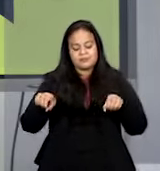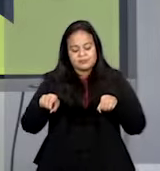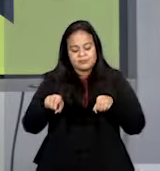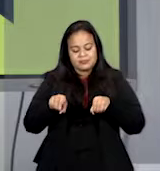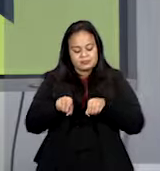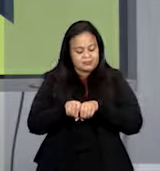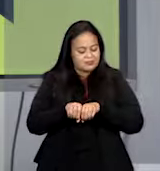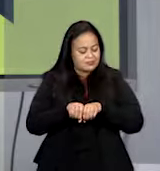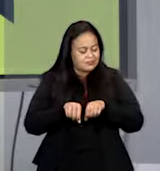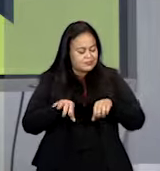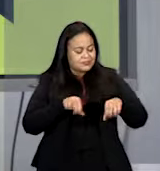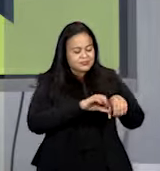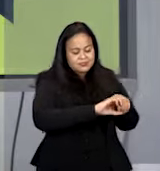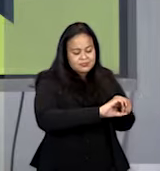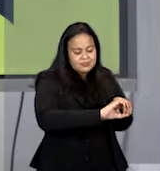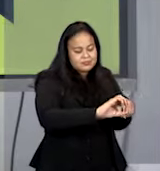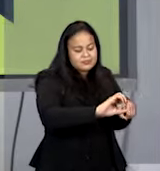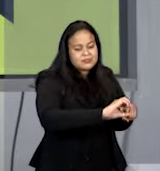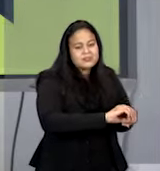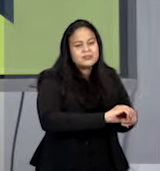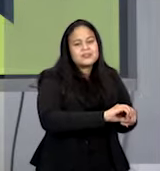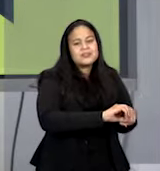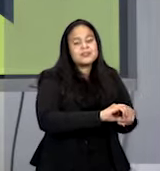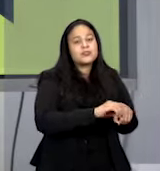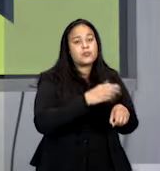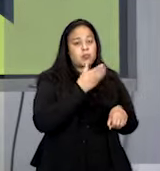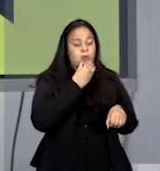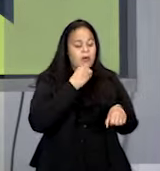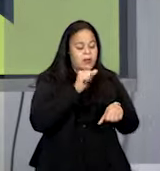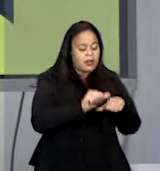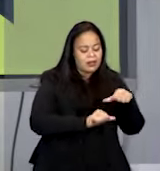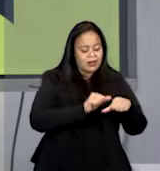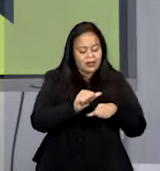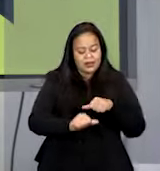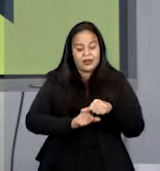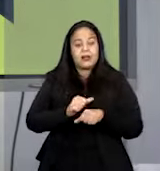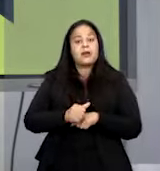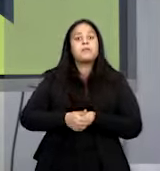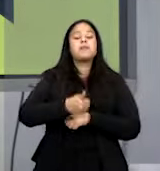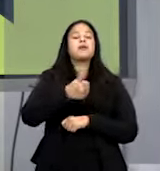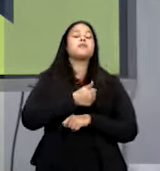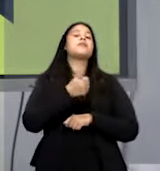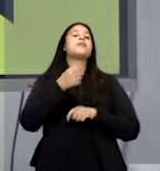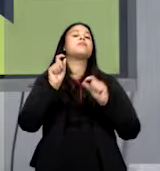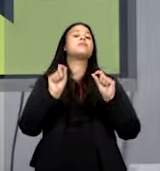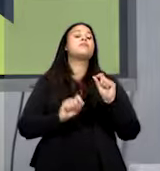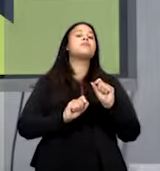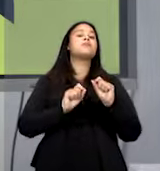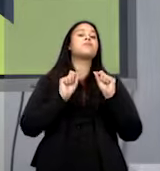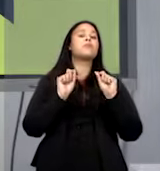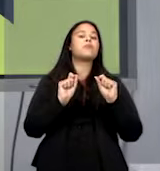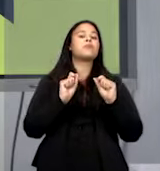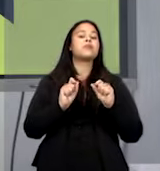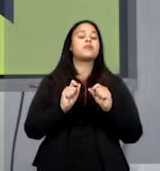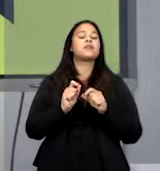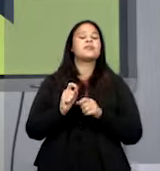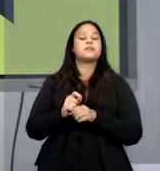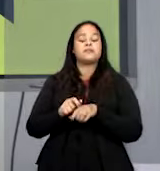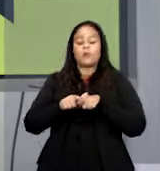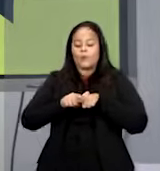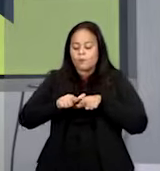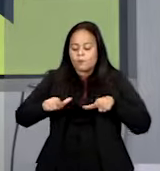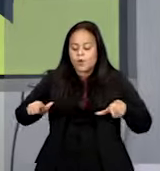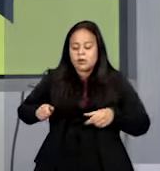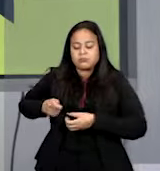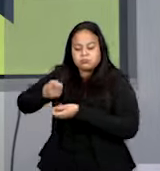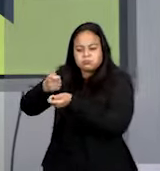irrigação artificial. Para que a gente faça isso, primeiro a gente precisa desmatar aquele lugar. Assim